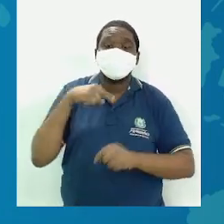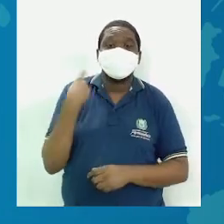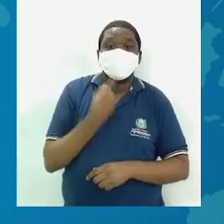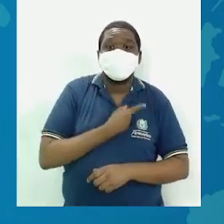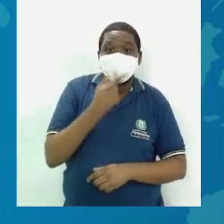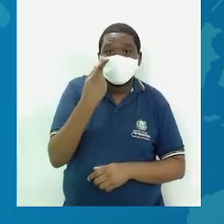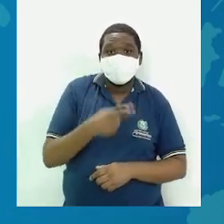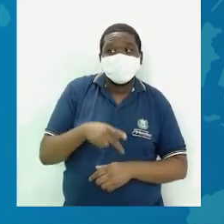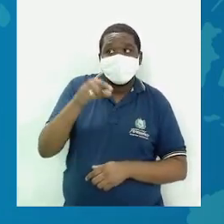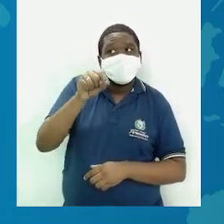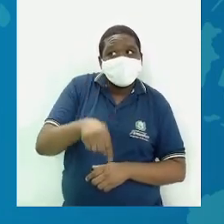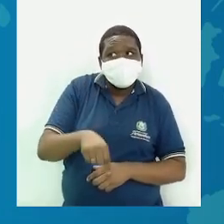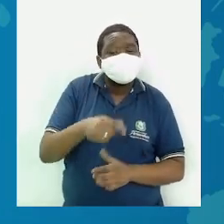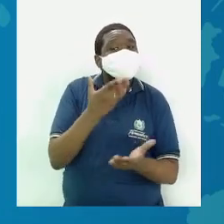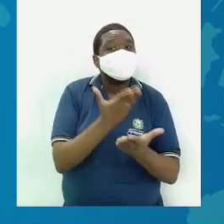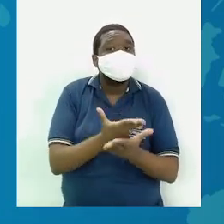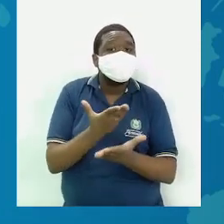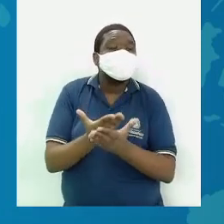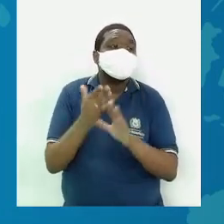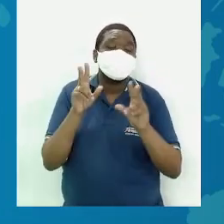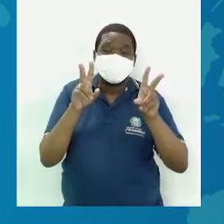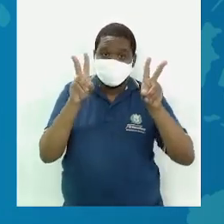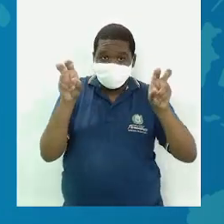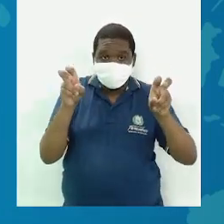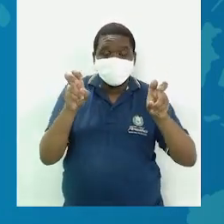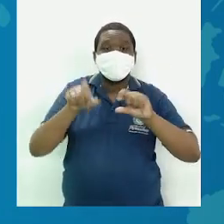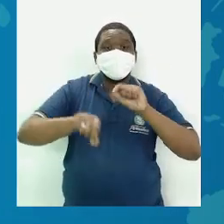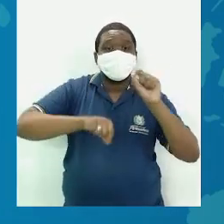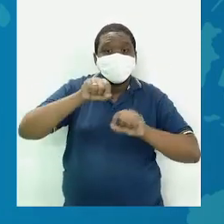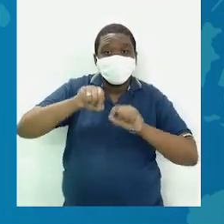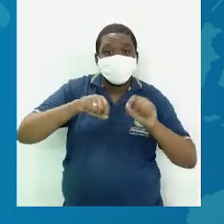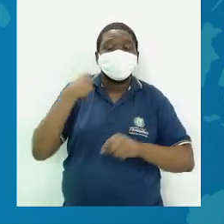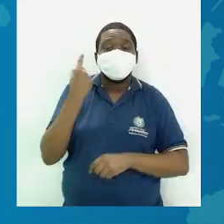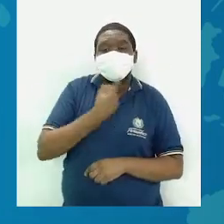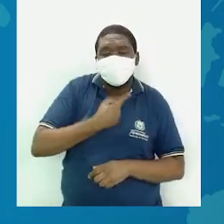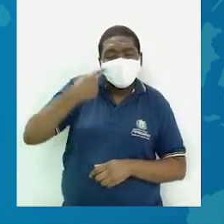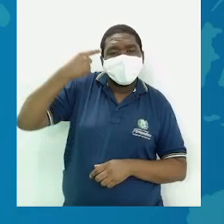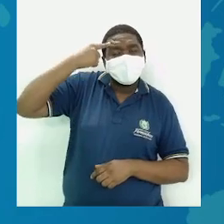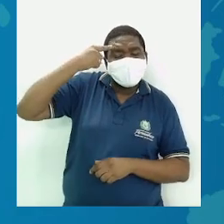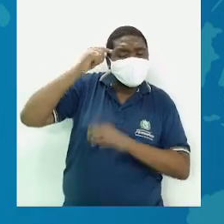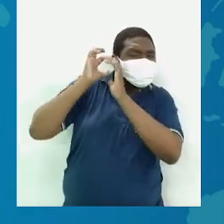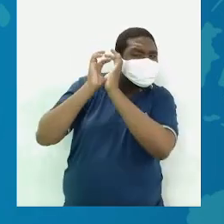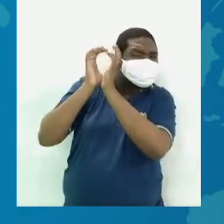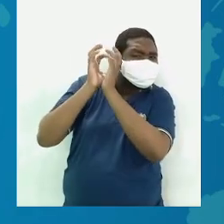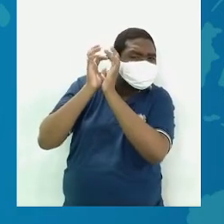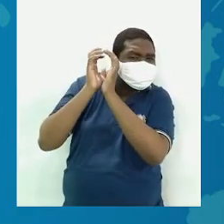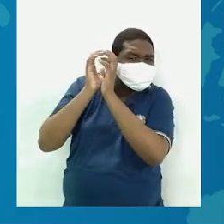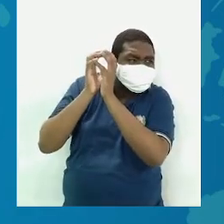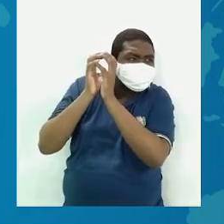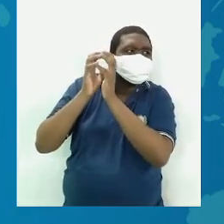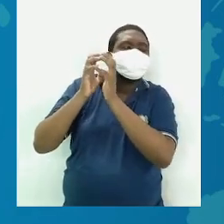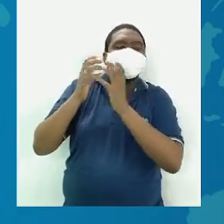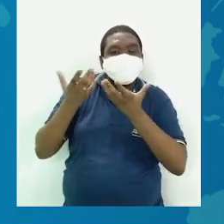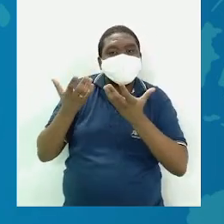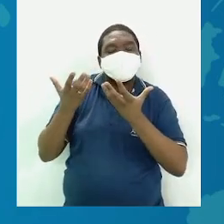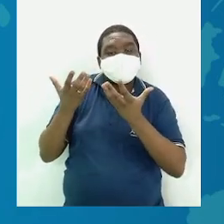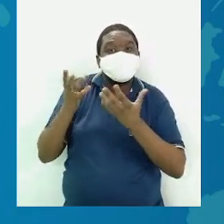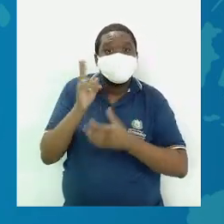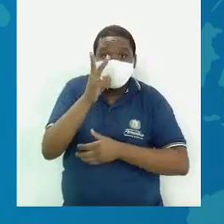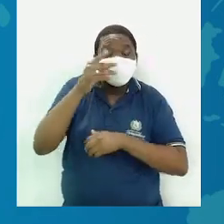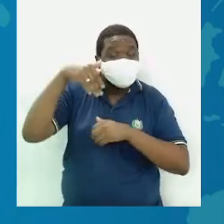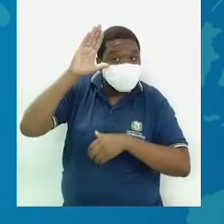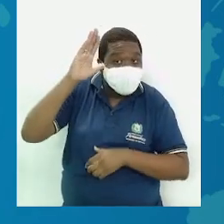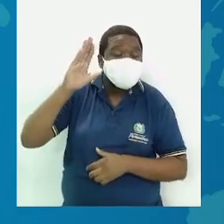aqui para estudar um assunto que vai nos levar a questionar, a pensar, a raciocinar cada vez